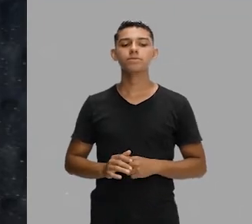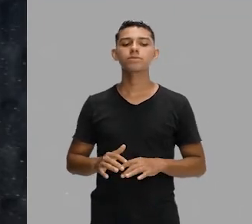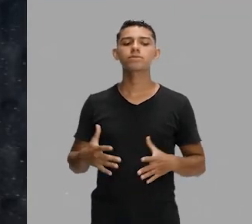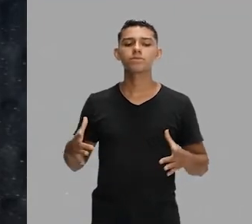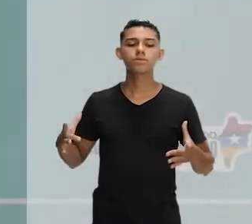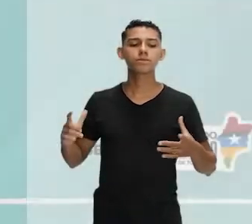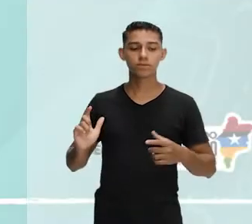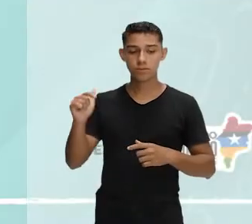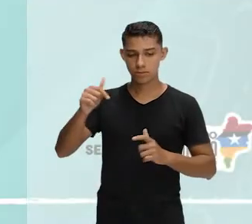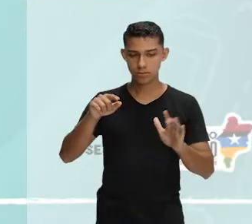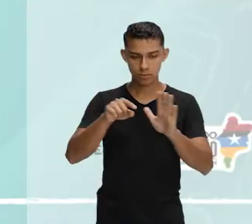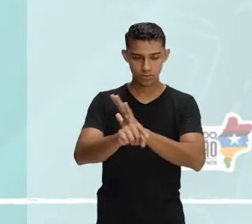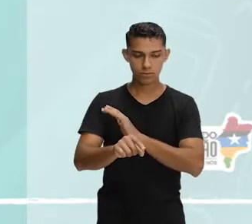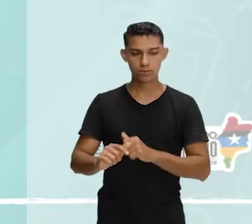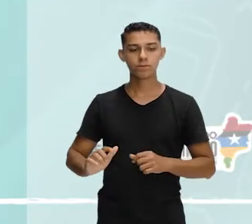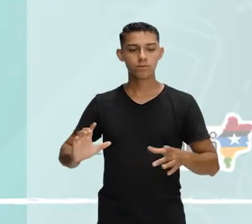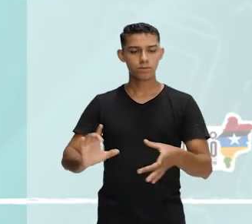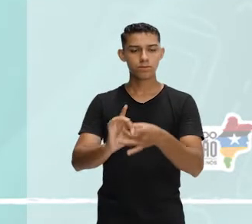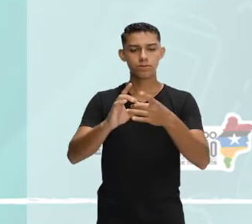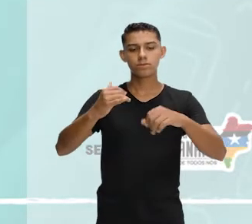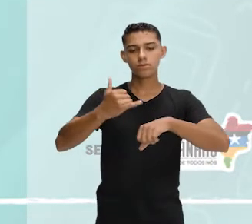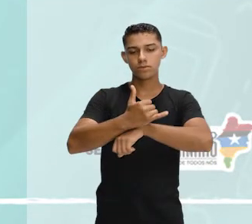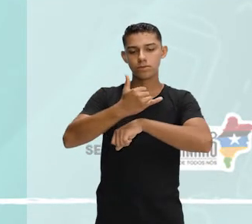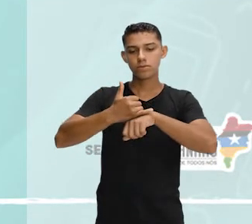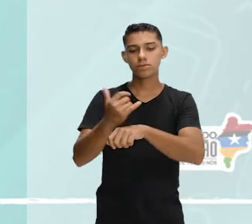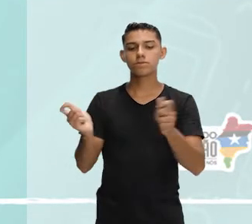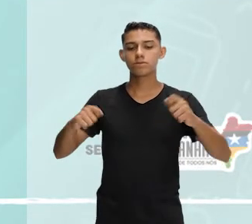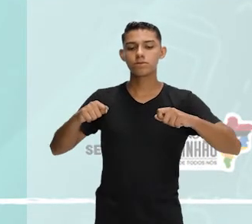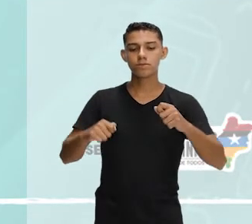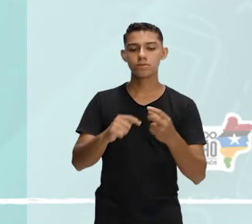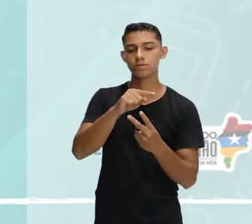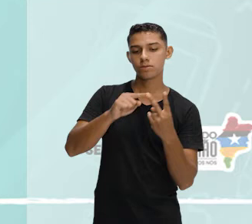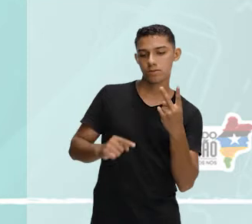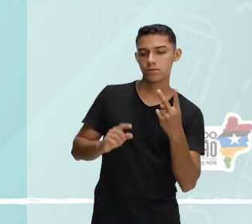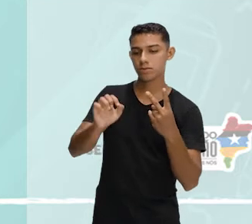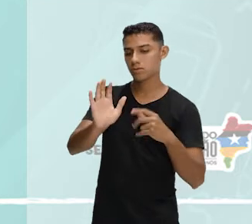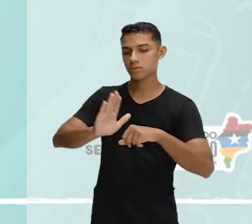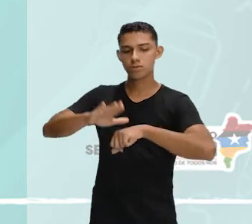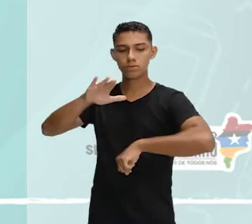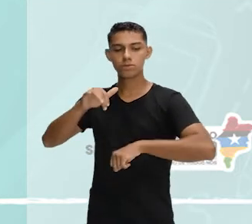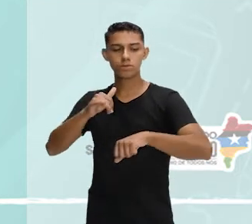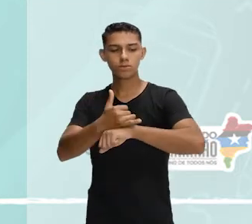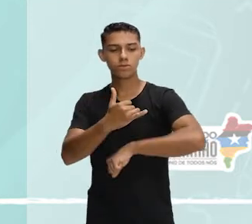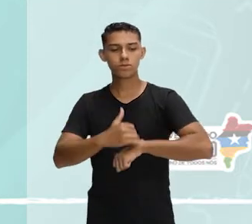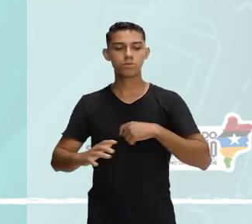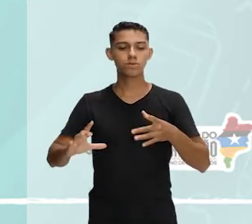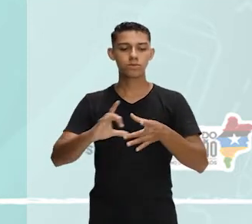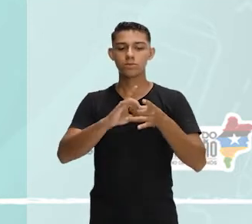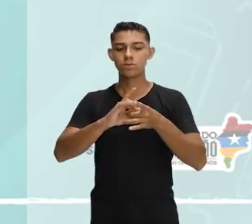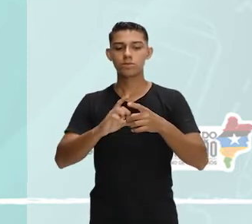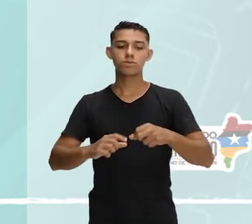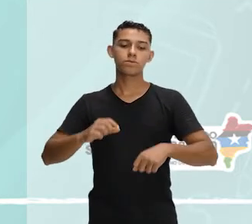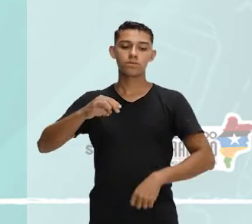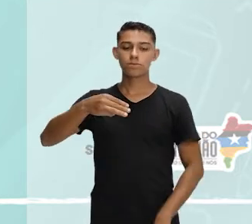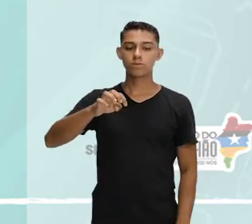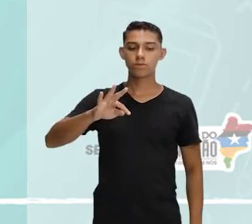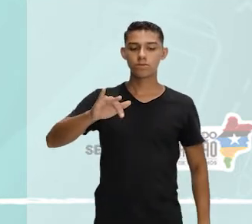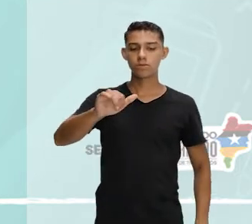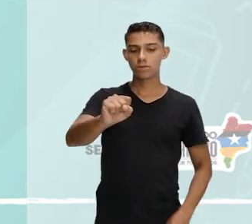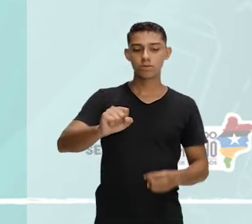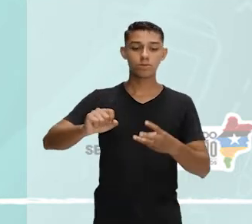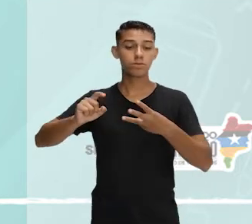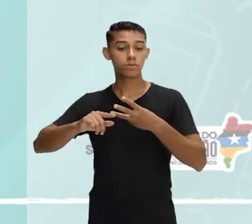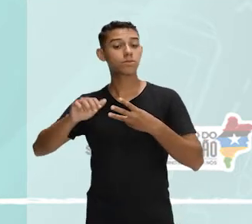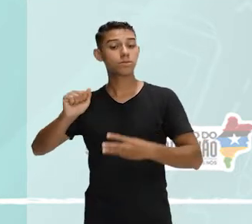As ligas metálicas são formadas pela união de dois ou mais metais, ou ainda por uma união entre metal, ametal e sem